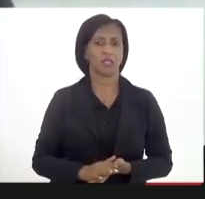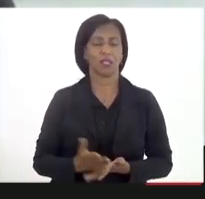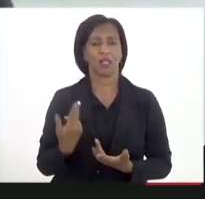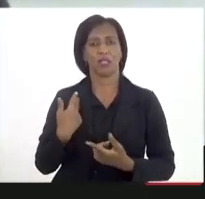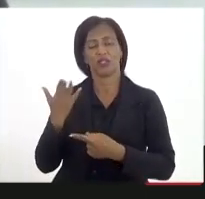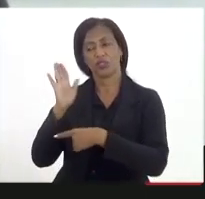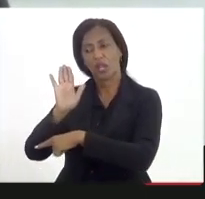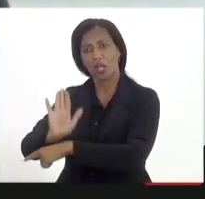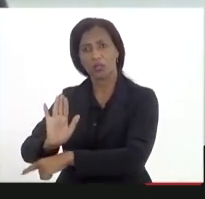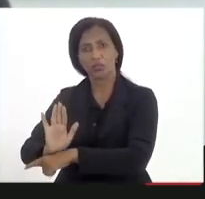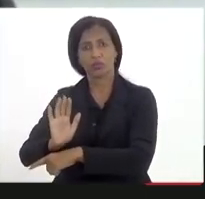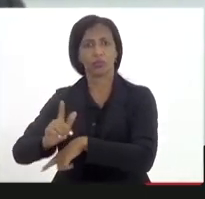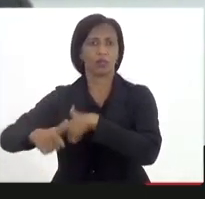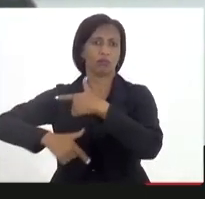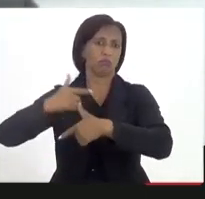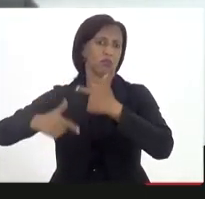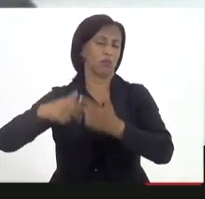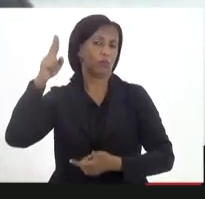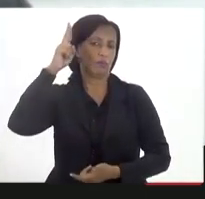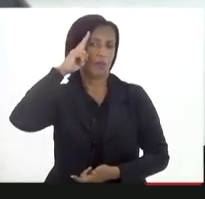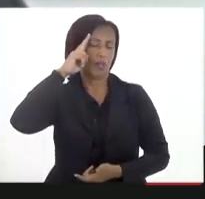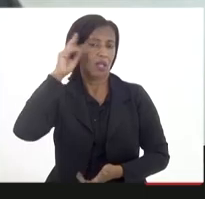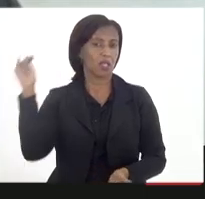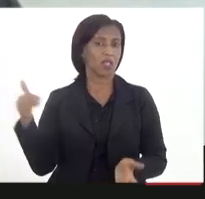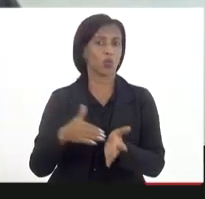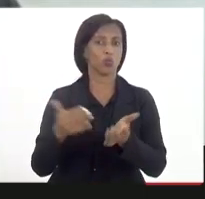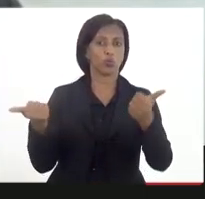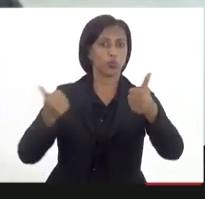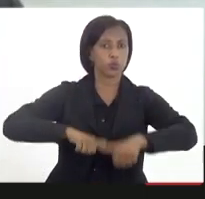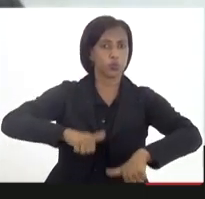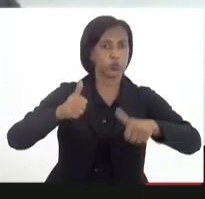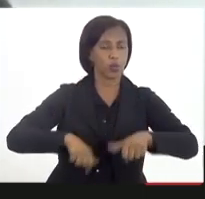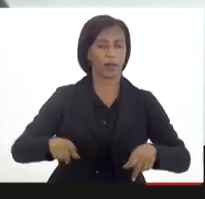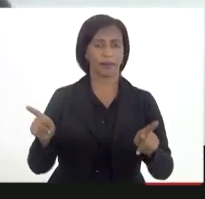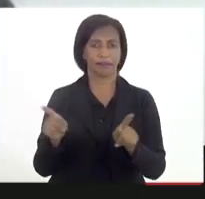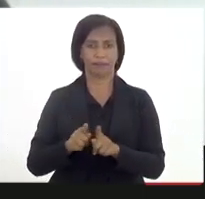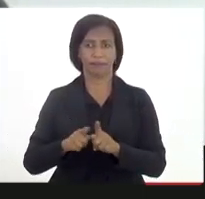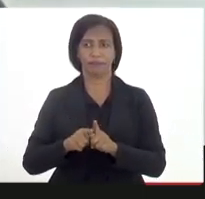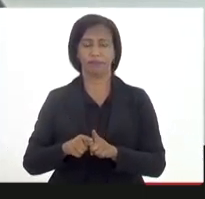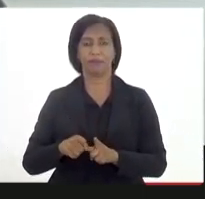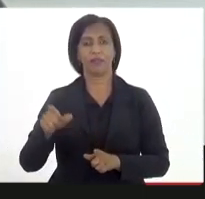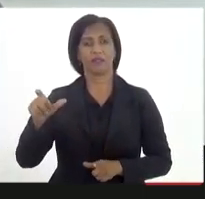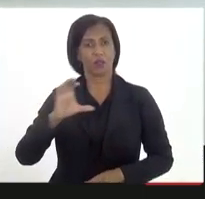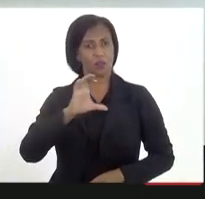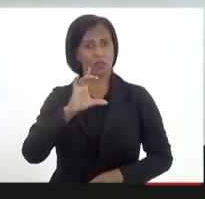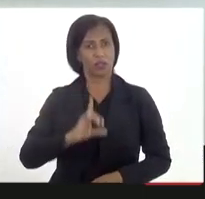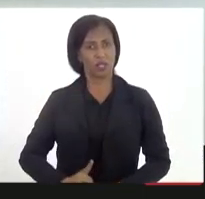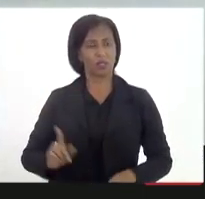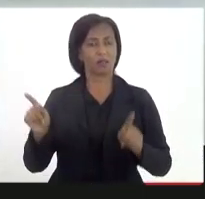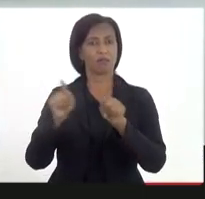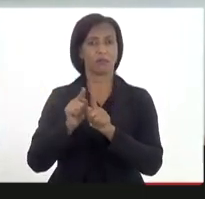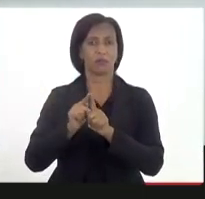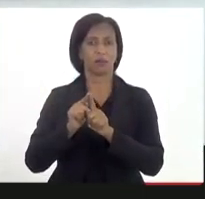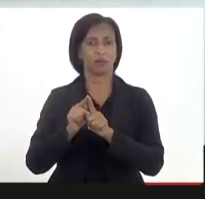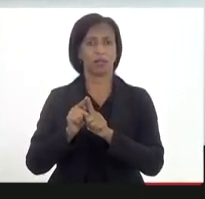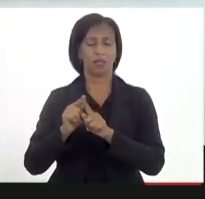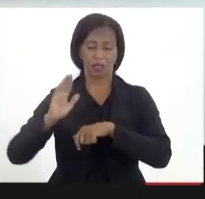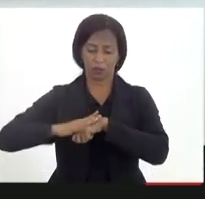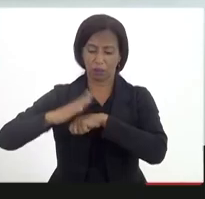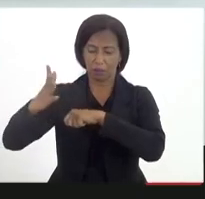servidor público militar em última análise é isso vai reverberar não cidadão na ponta porque tendo maior